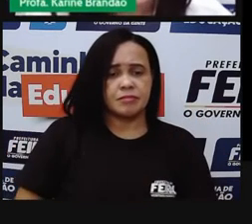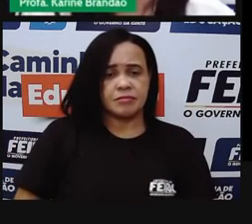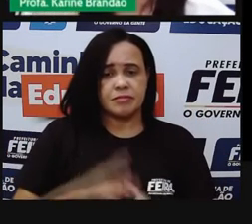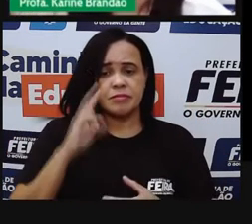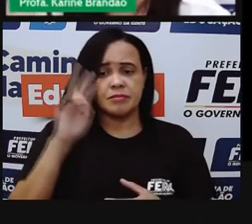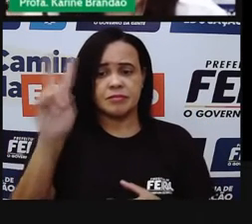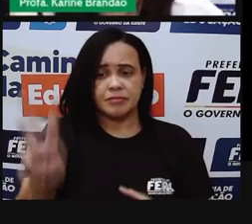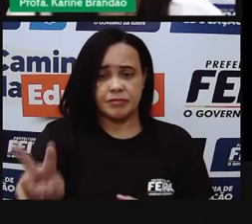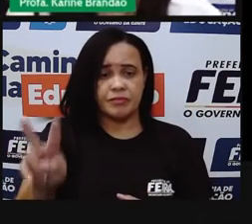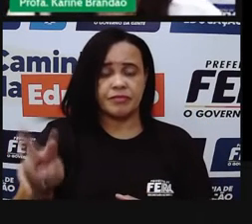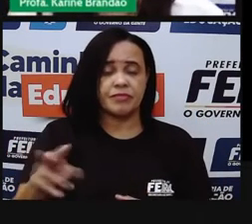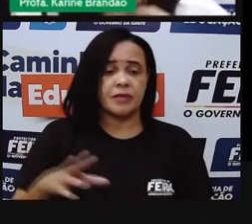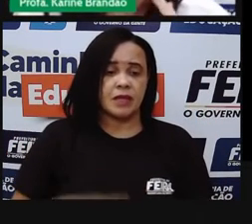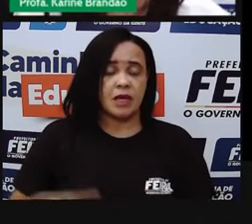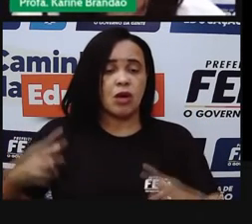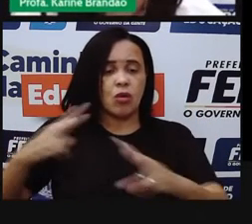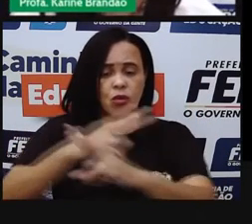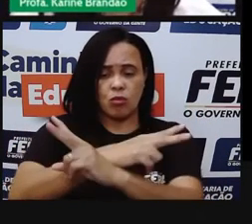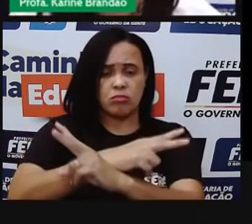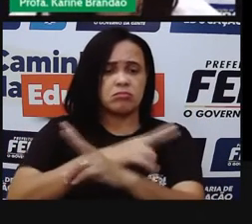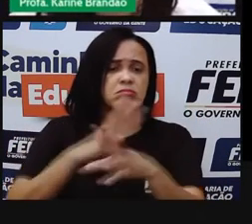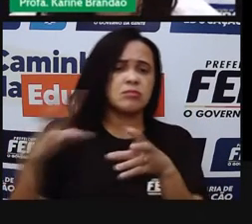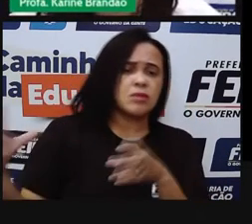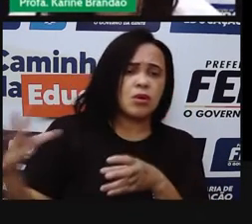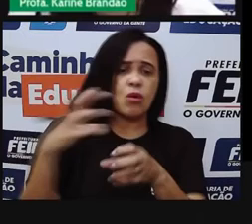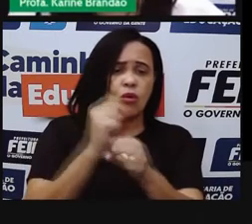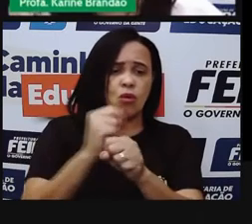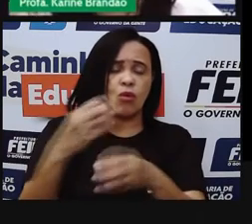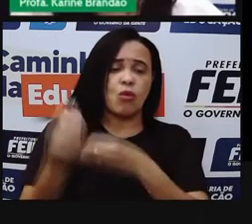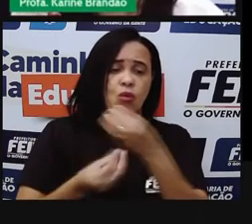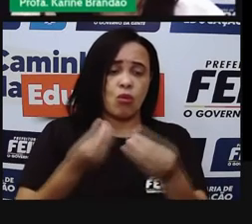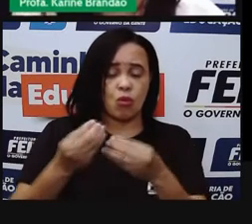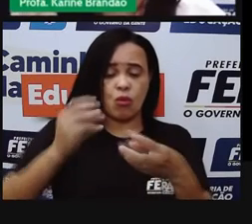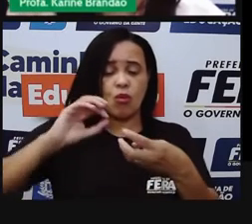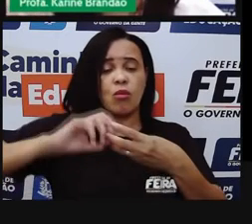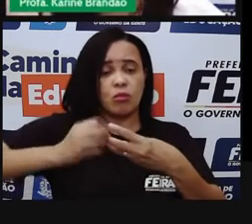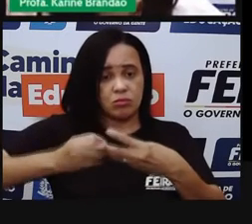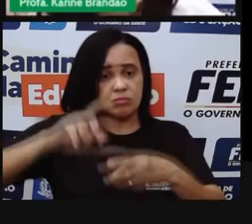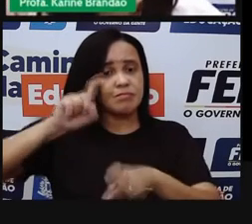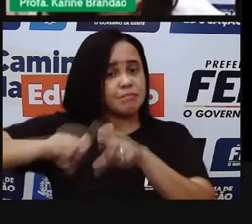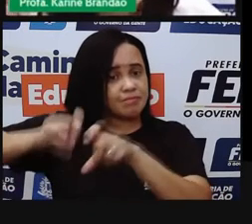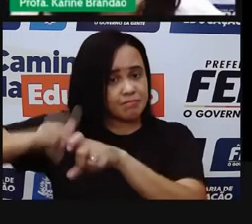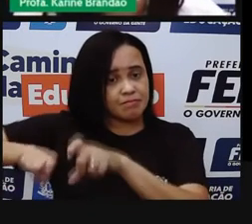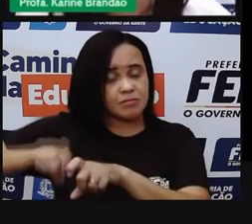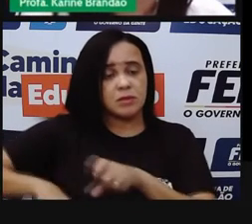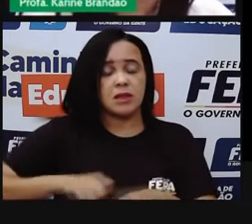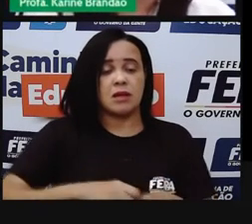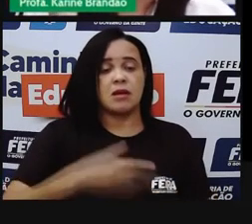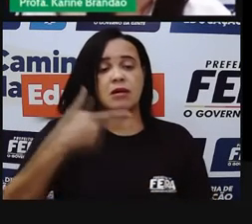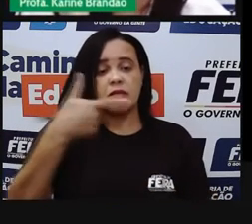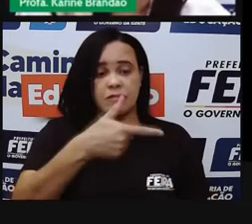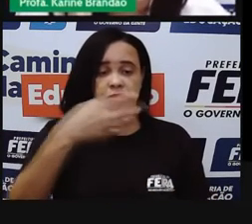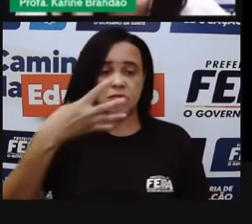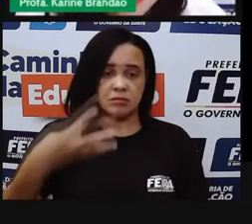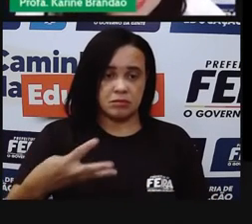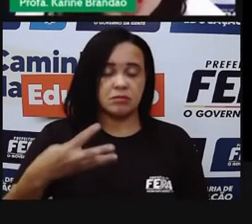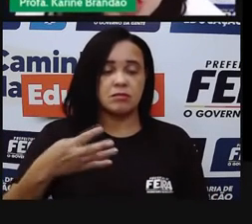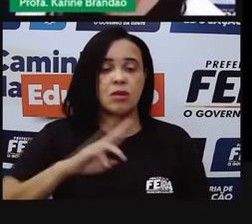o total de cromossomos que as células sexuais têm. 23. Ou seja,